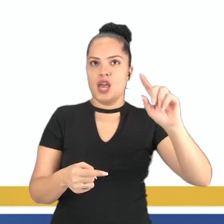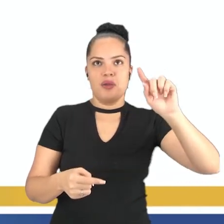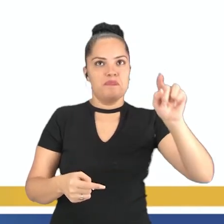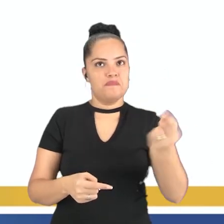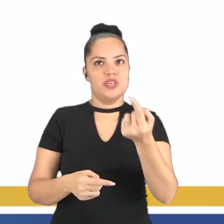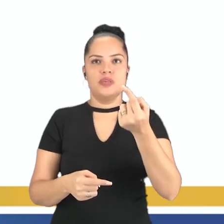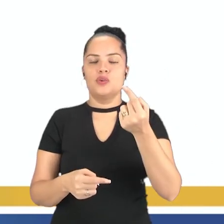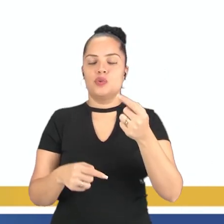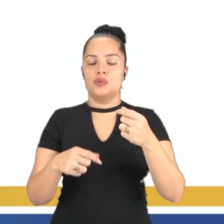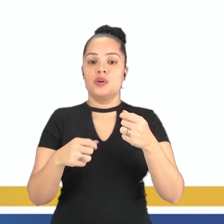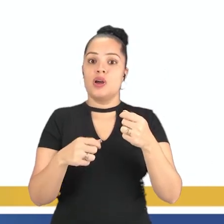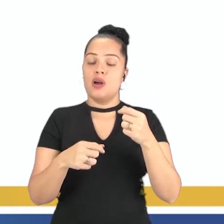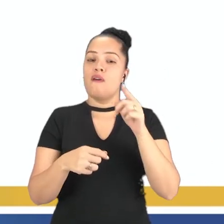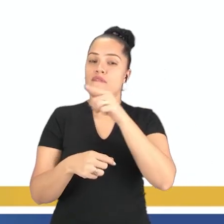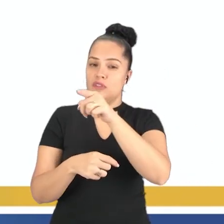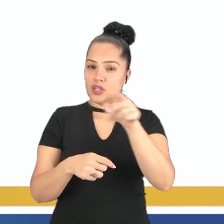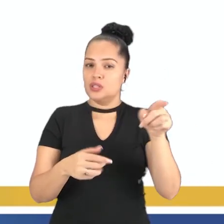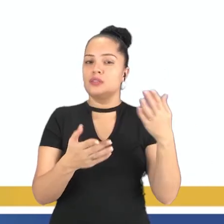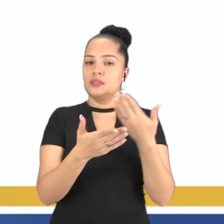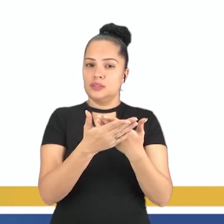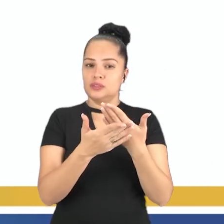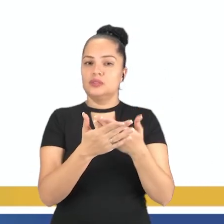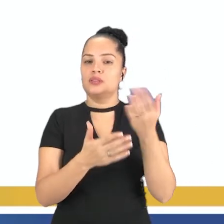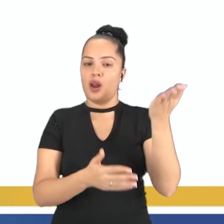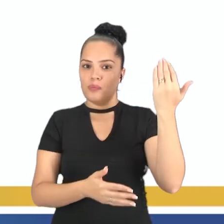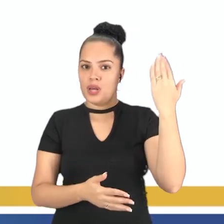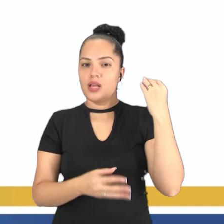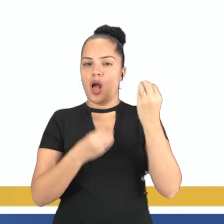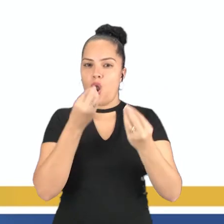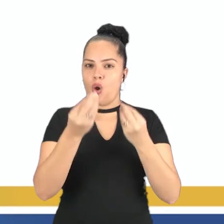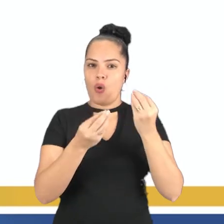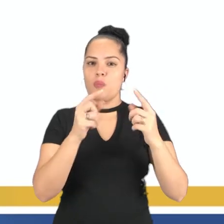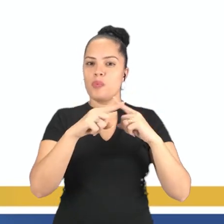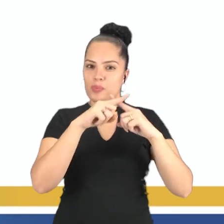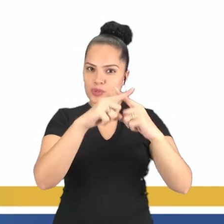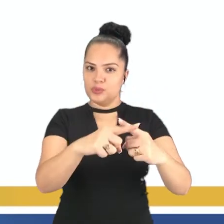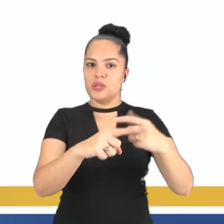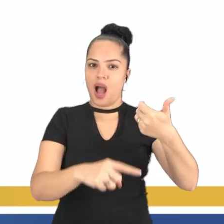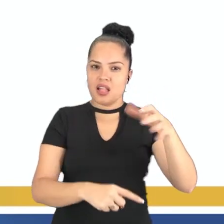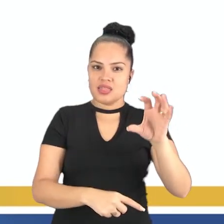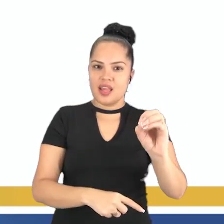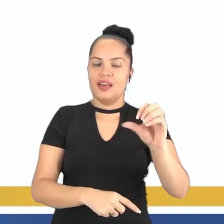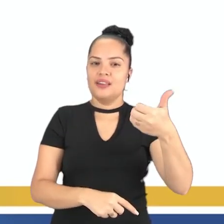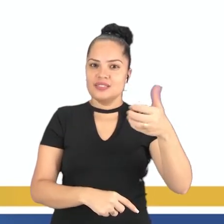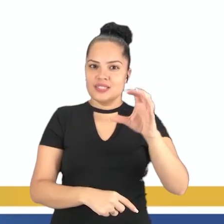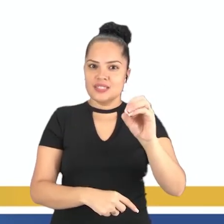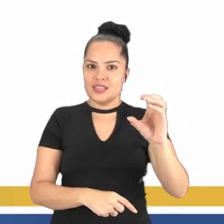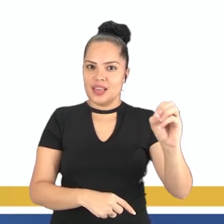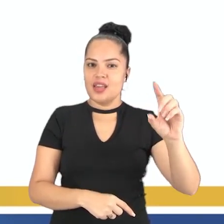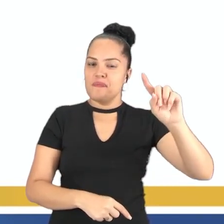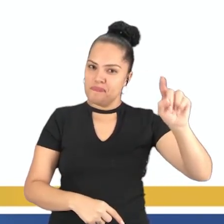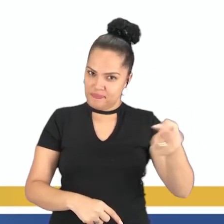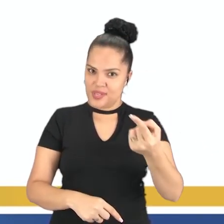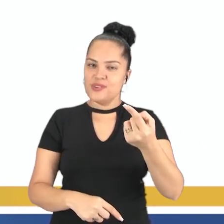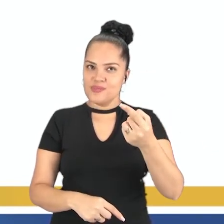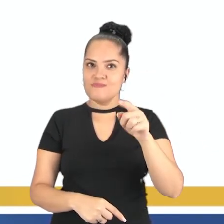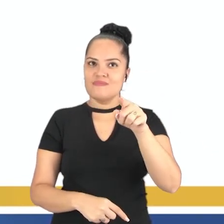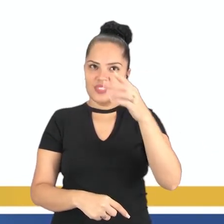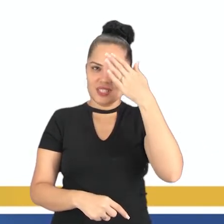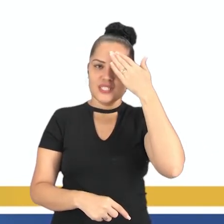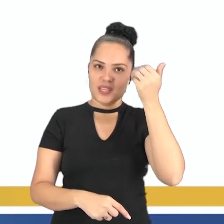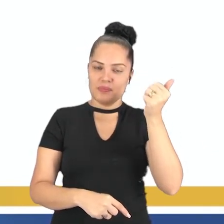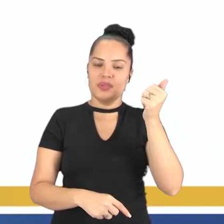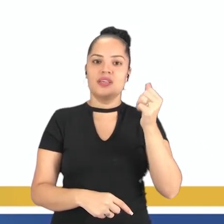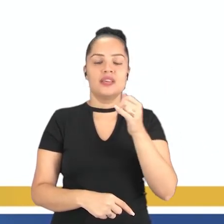seguinte forma. Você já estudou como fazer a multiplicação por 10, por 100, por 1000, né? Então, por exemplo, aqui, ó, se a